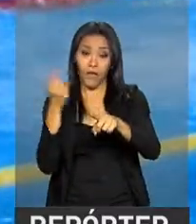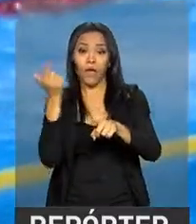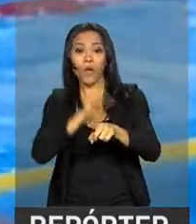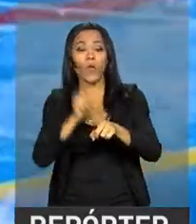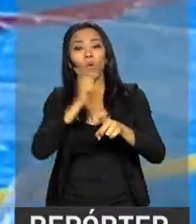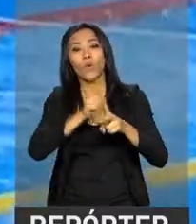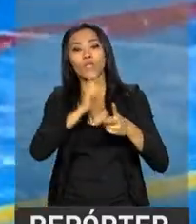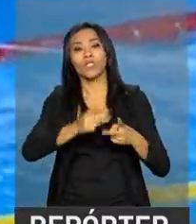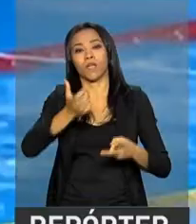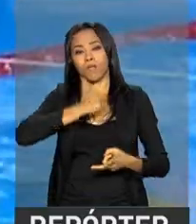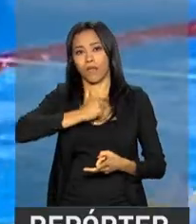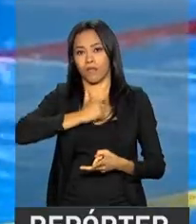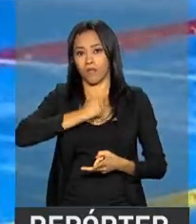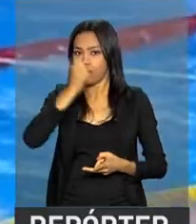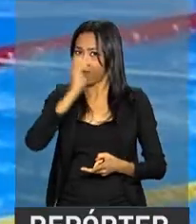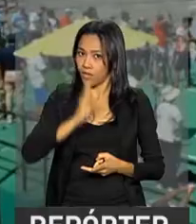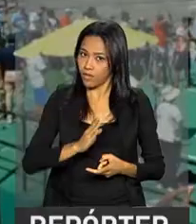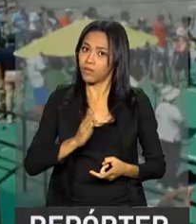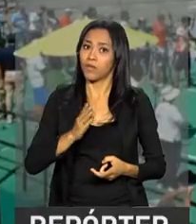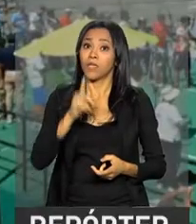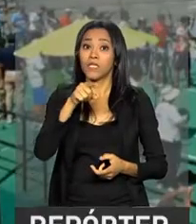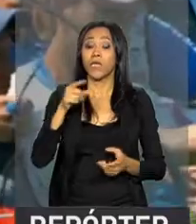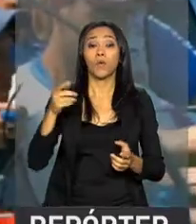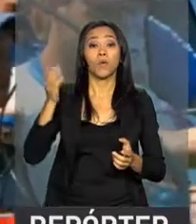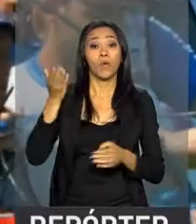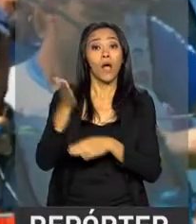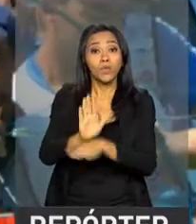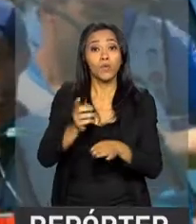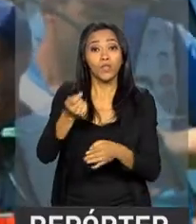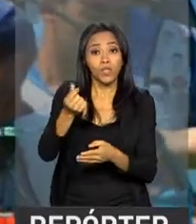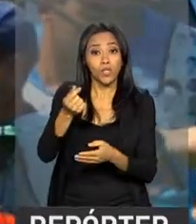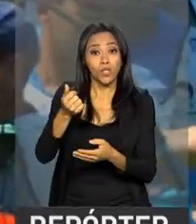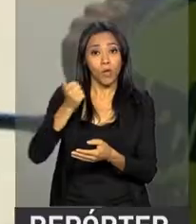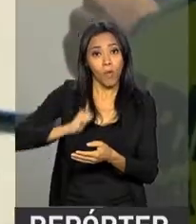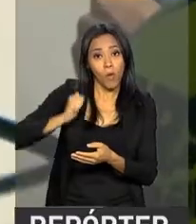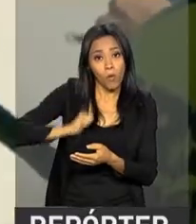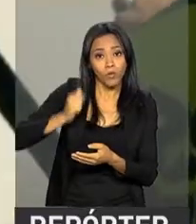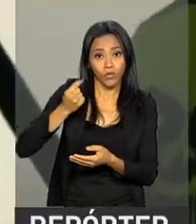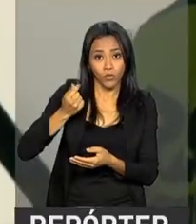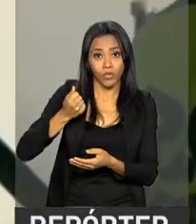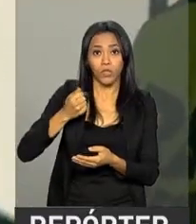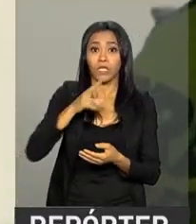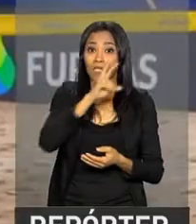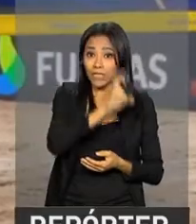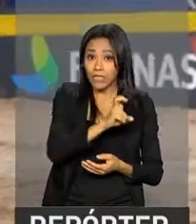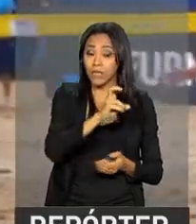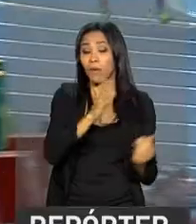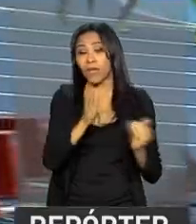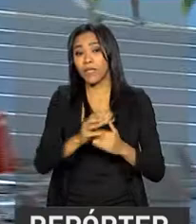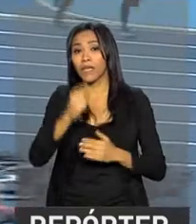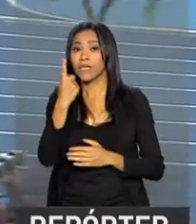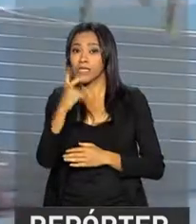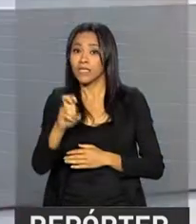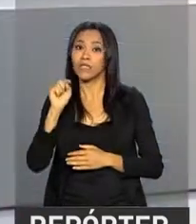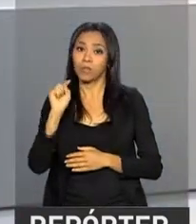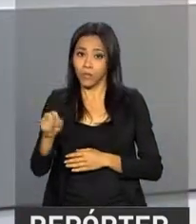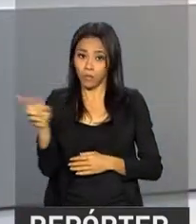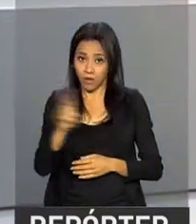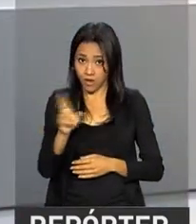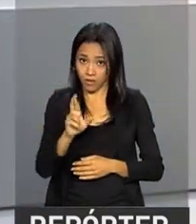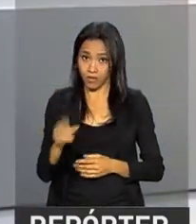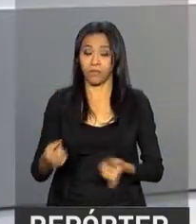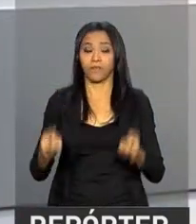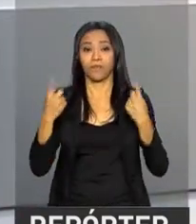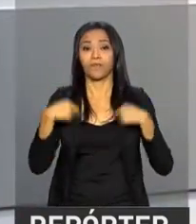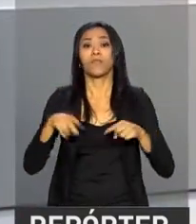de medalhas pelo brasil as bolsas do ministério do esporte variam entre cinco e quinze mil reais e